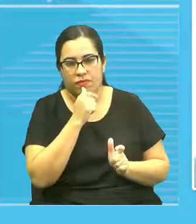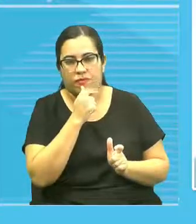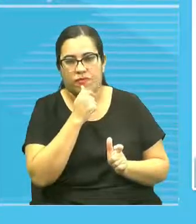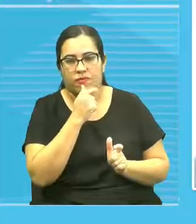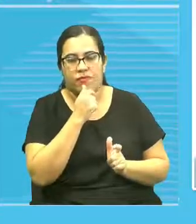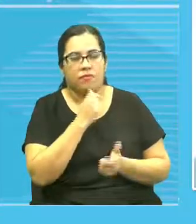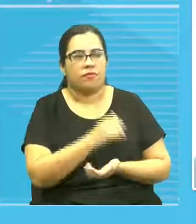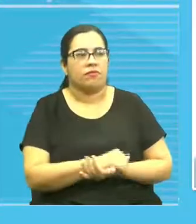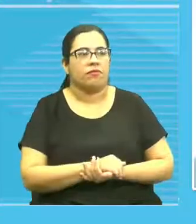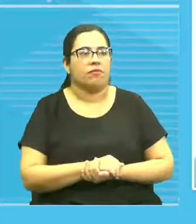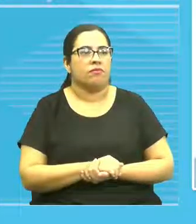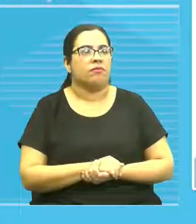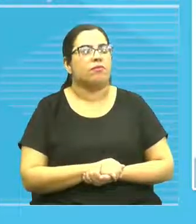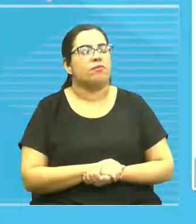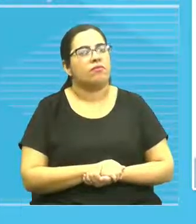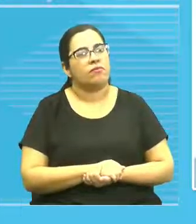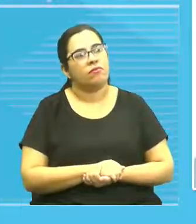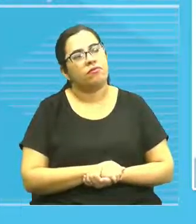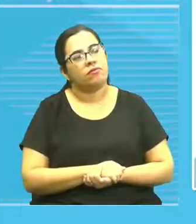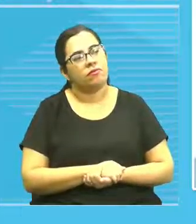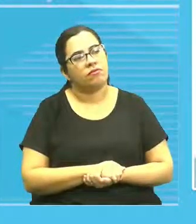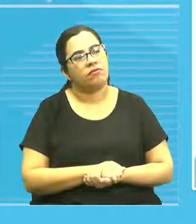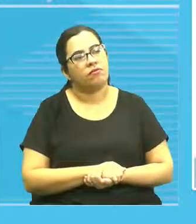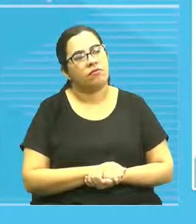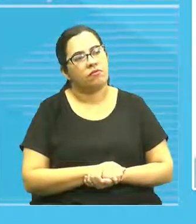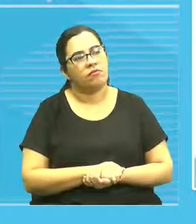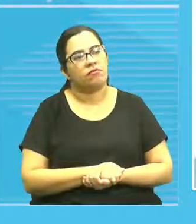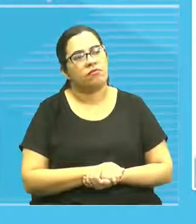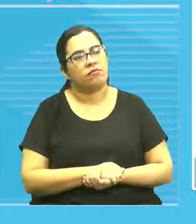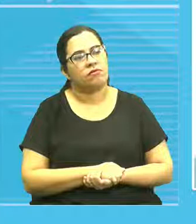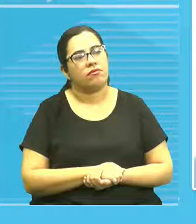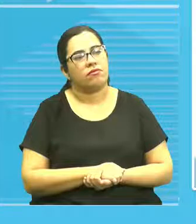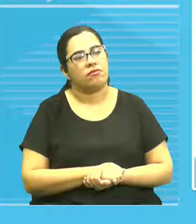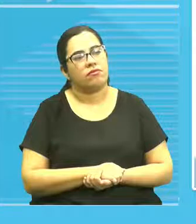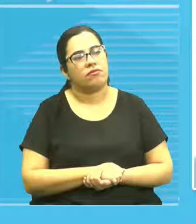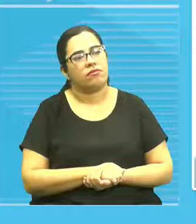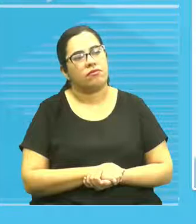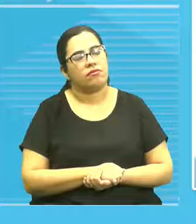quanto mais você aumenta a temperatura,